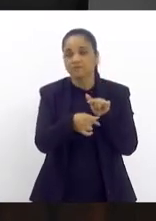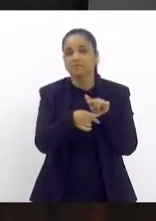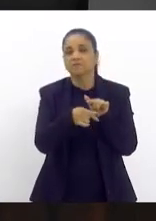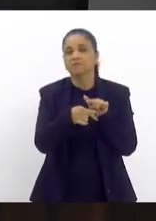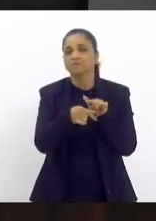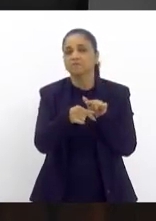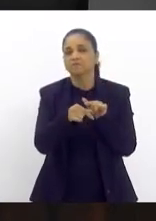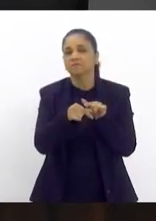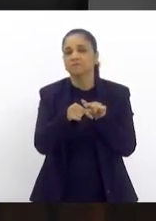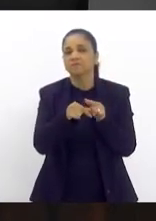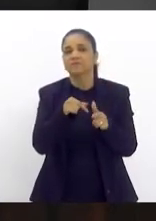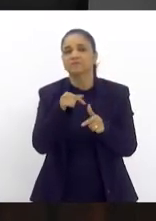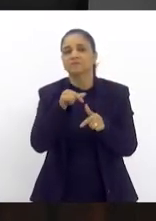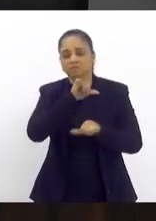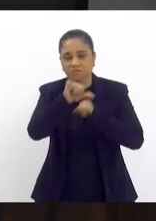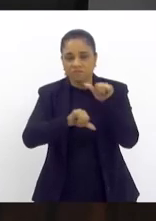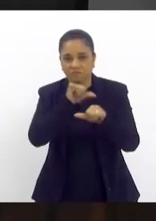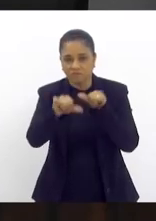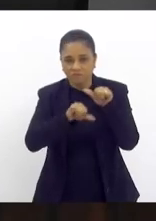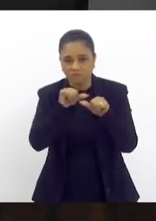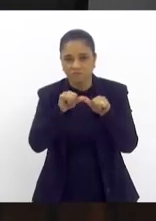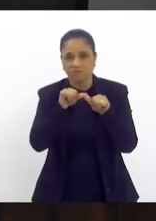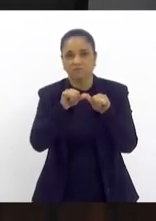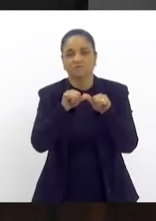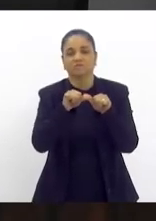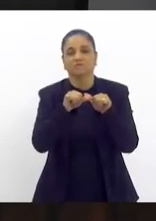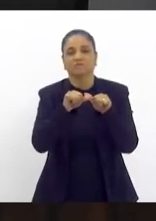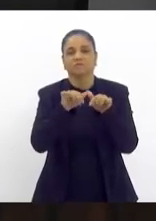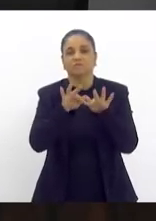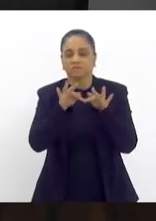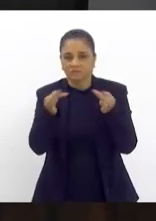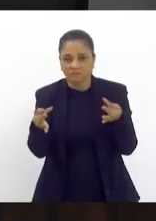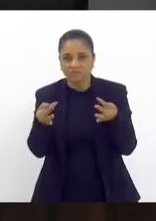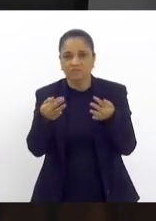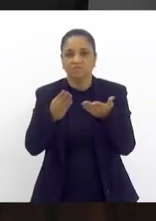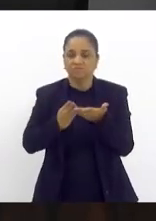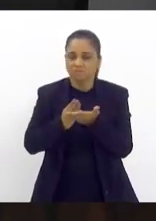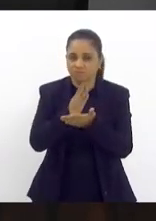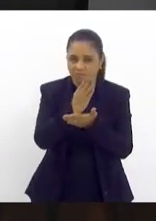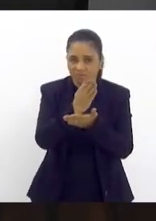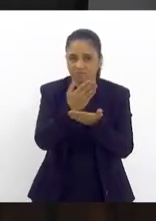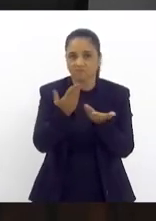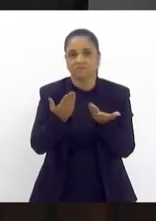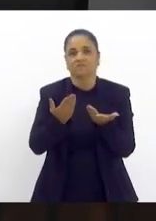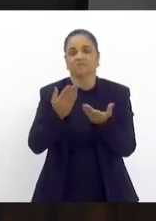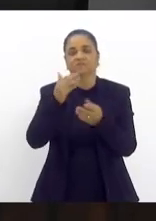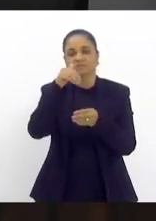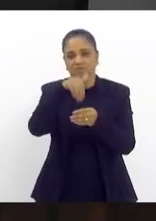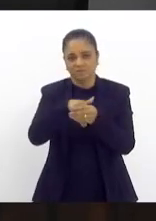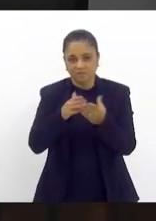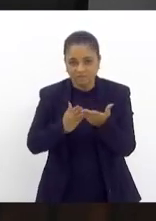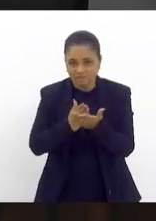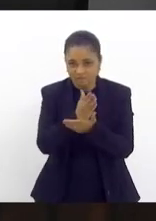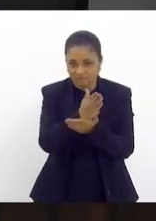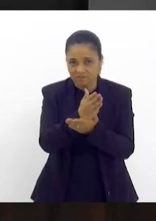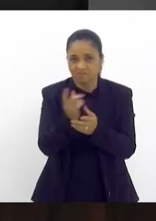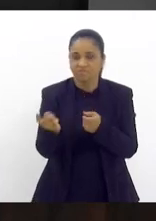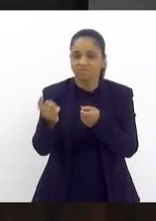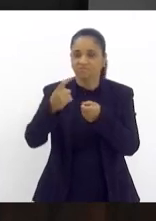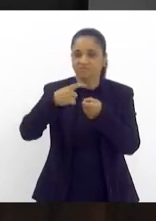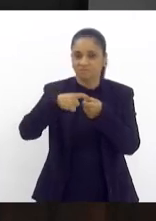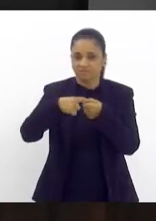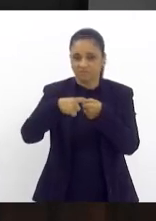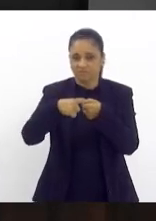pela transformação de indicação simples. Senhores que aprovam, permaneçam como estão. Aprovado. Retorna ao